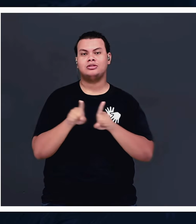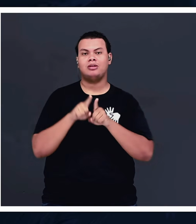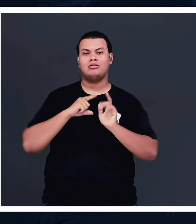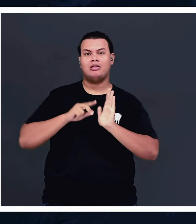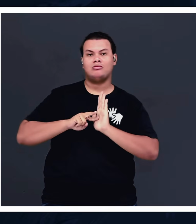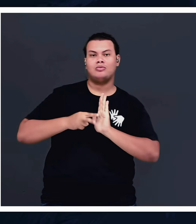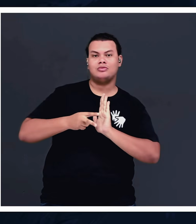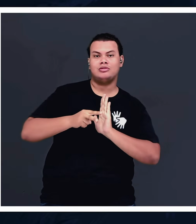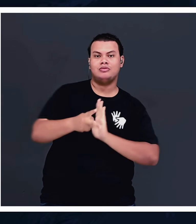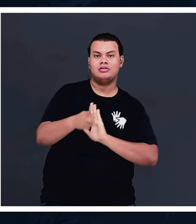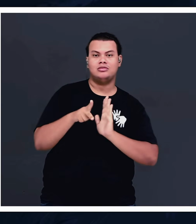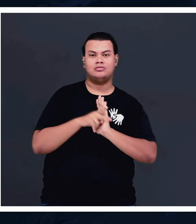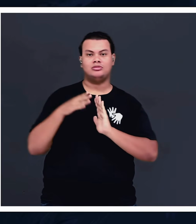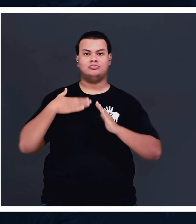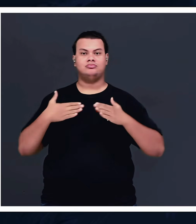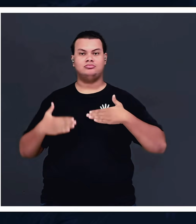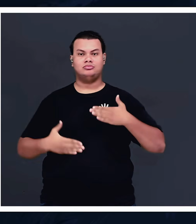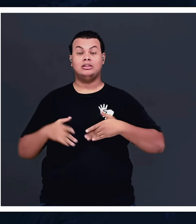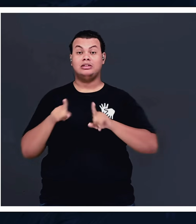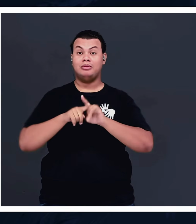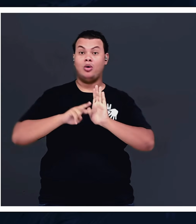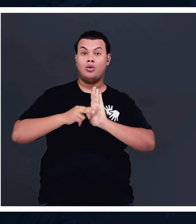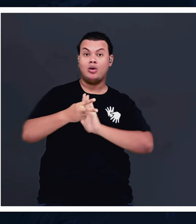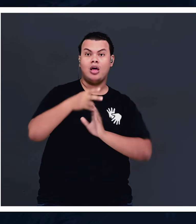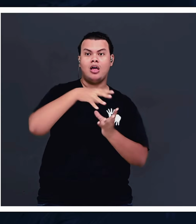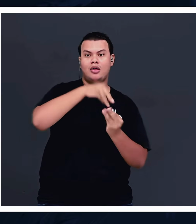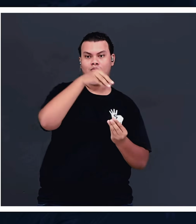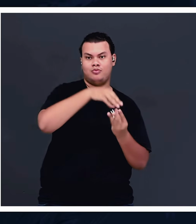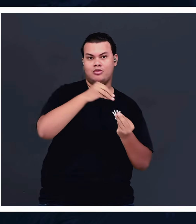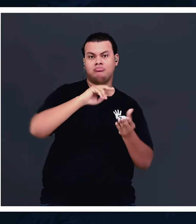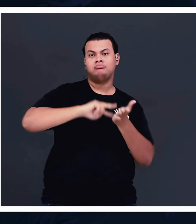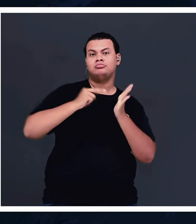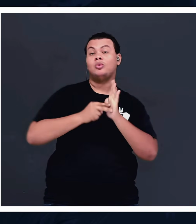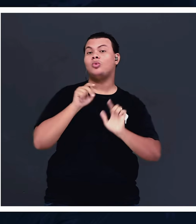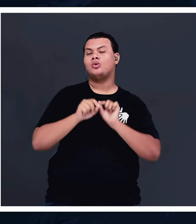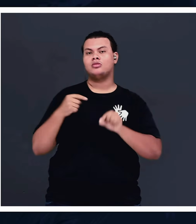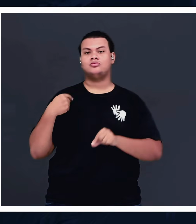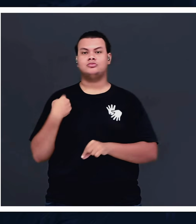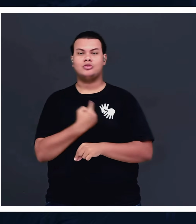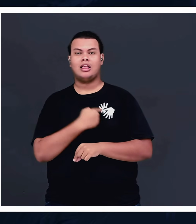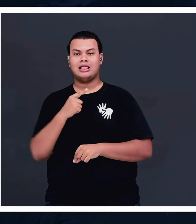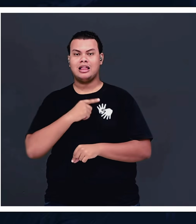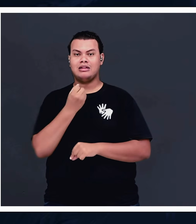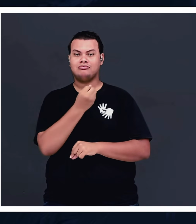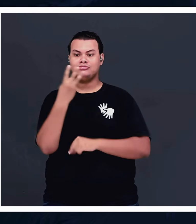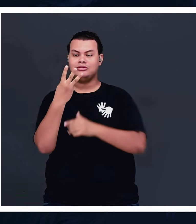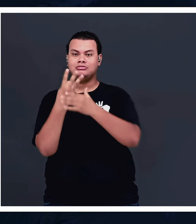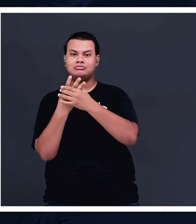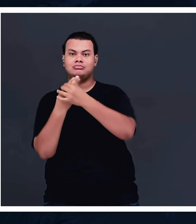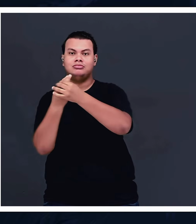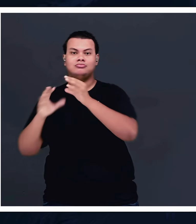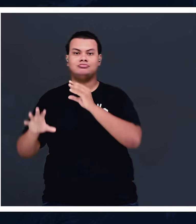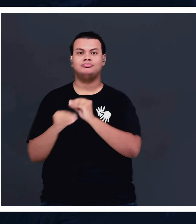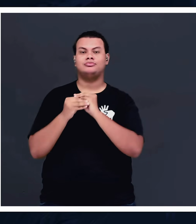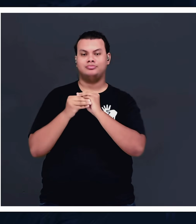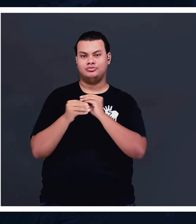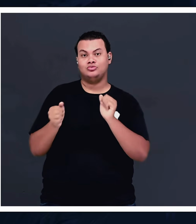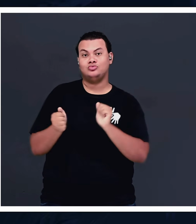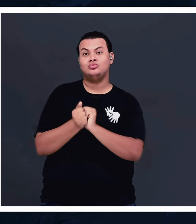nosso corpo e também na nossa alma. Ou seja, nós somos um ser íntegro, um ser inteiro.